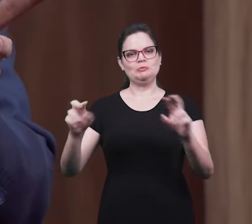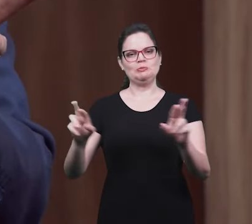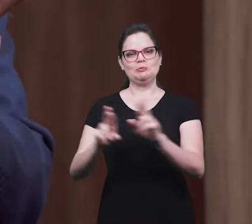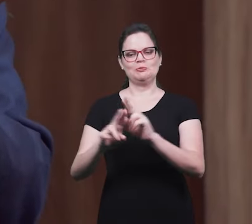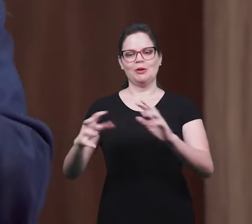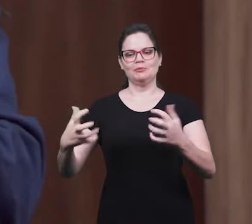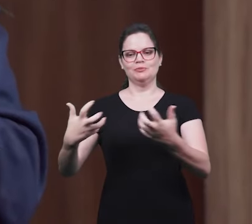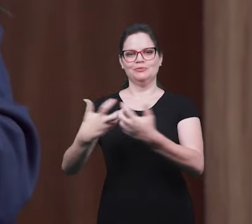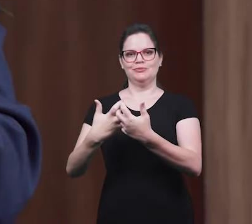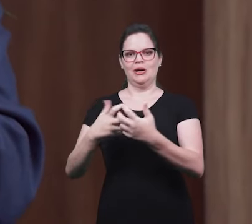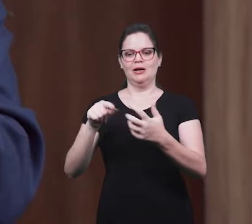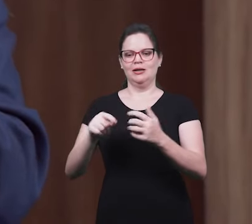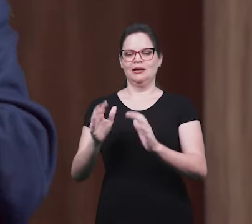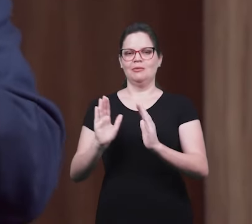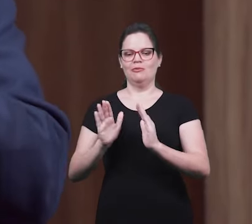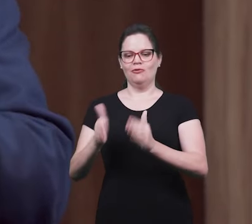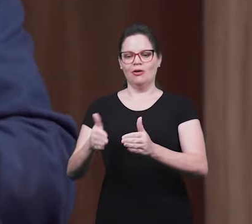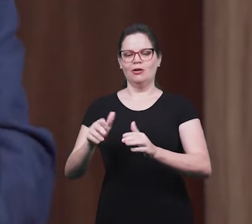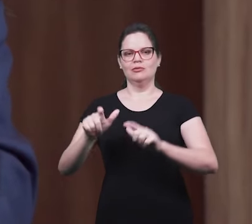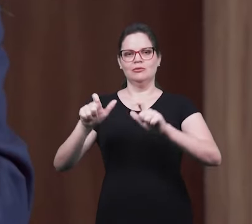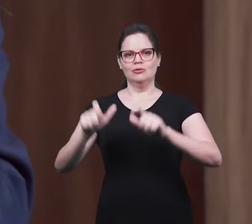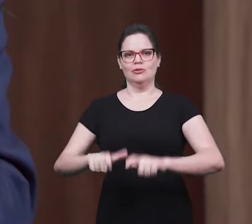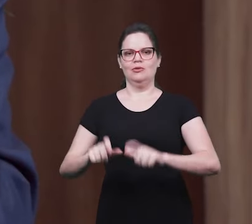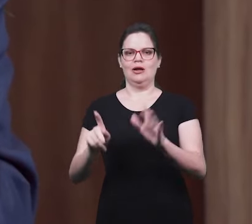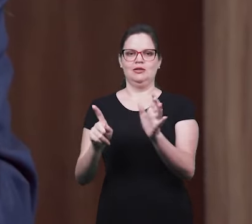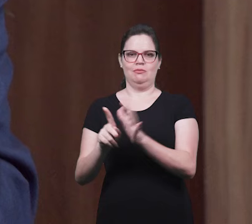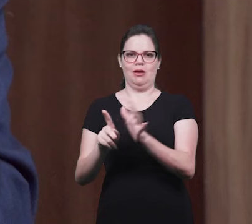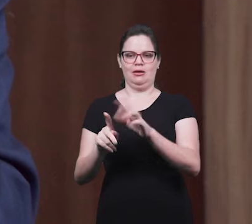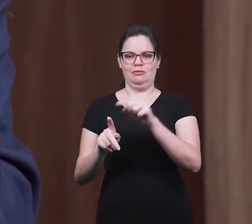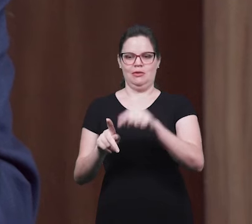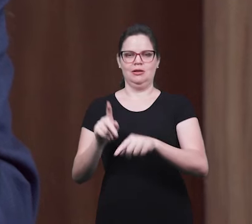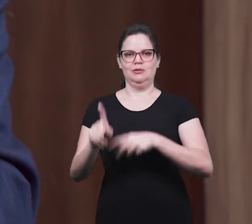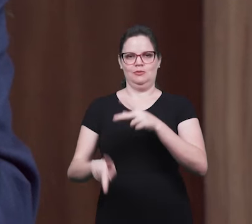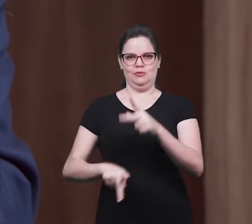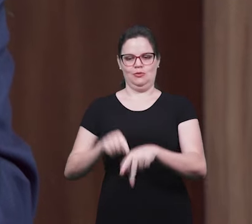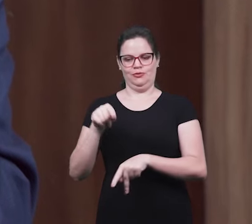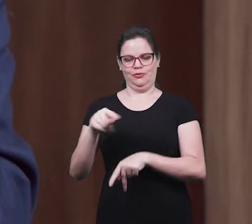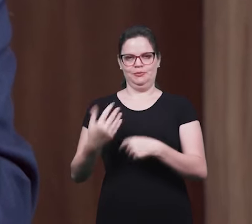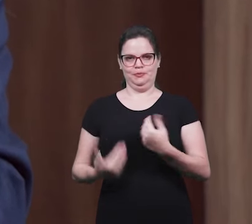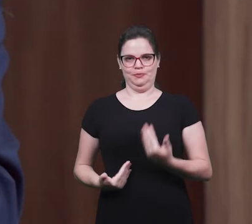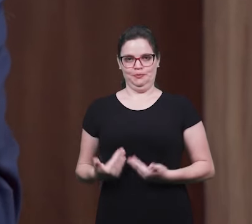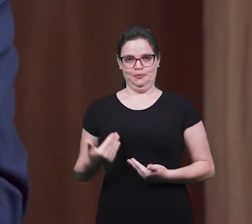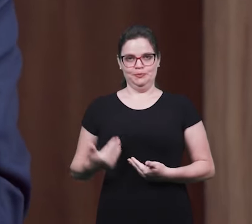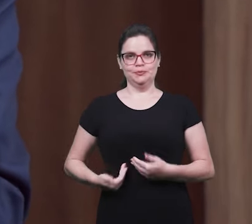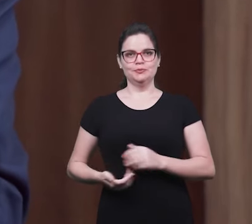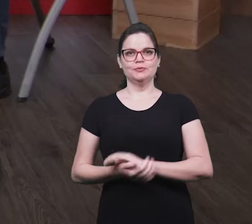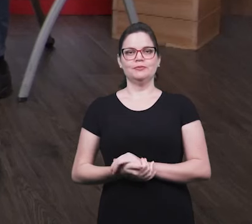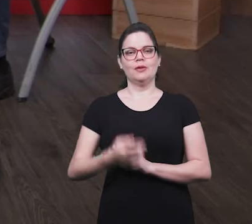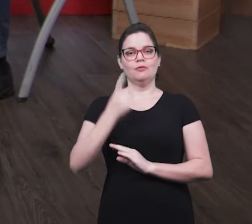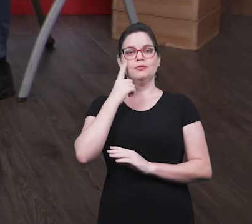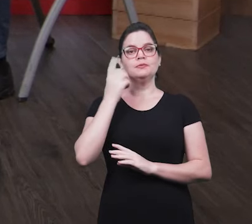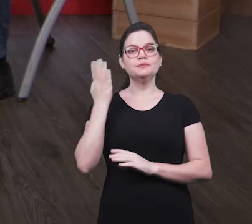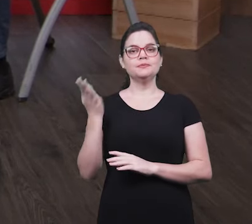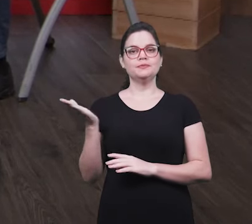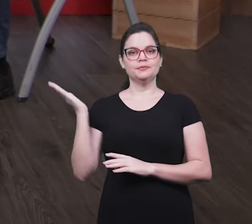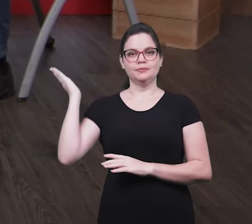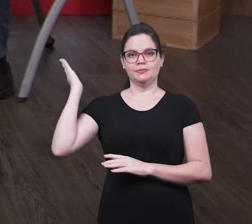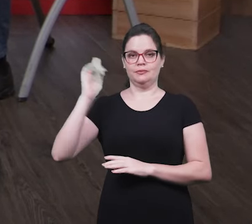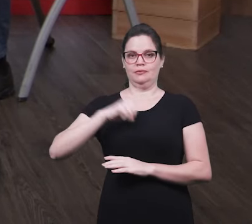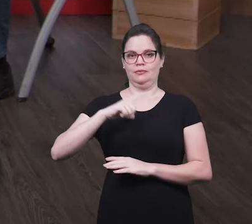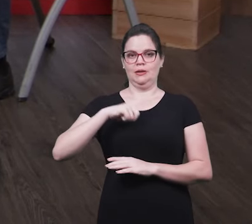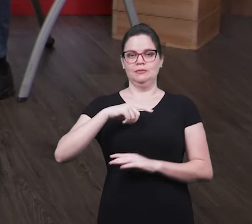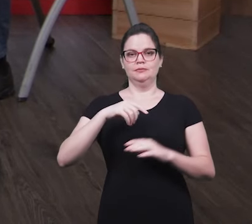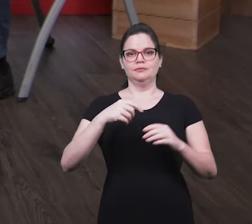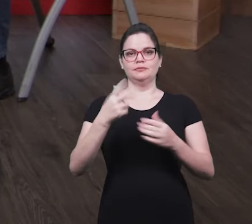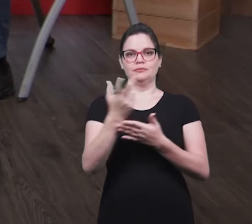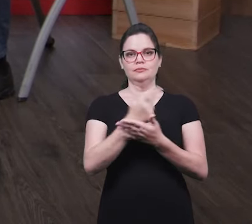igreja de Pérgamo, ou com a carta dirigida à igreja de Pérgamo. Aqui está esse quadro.